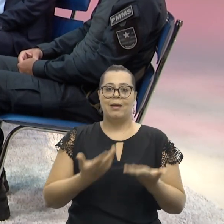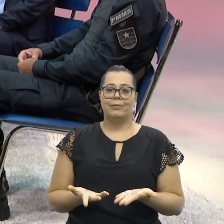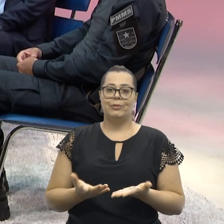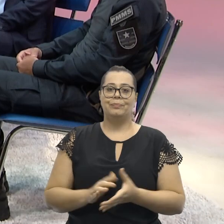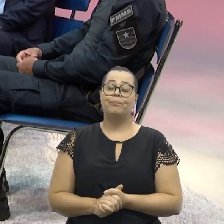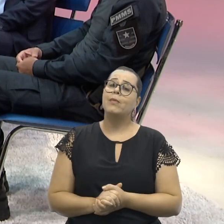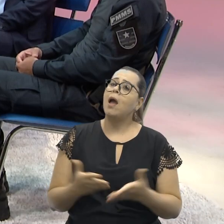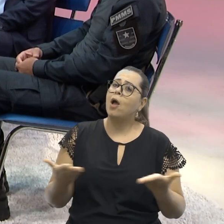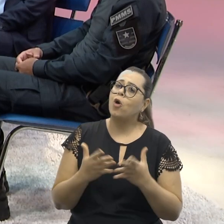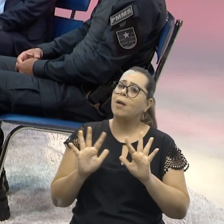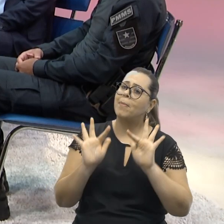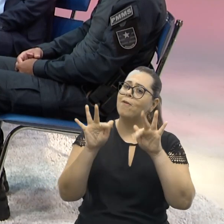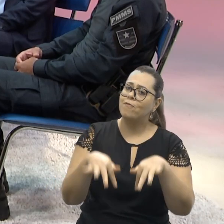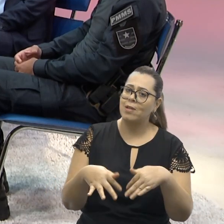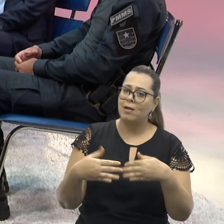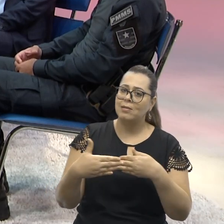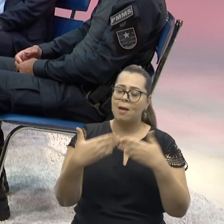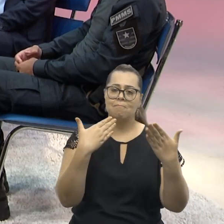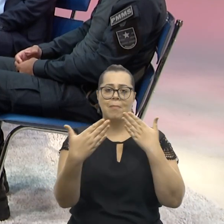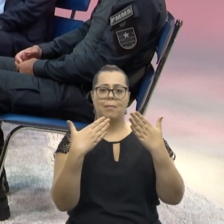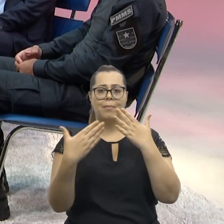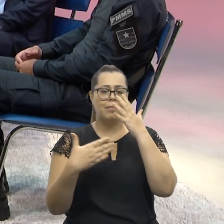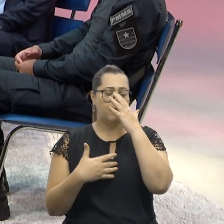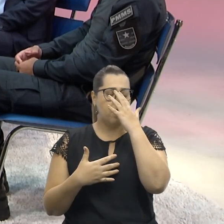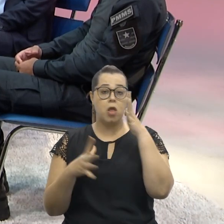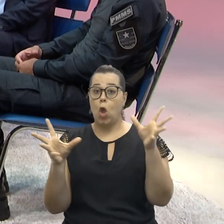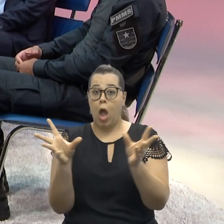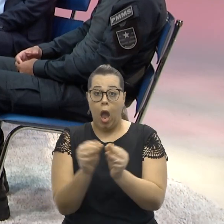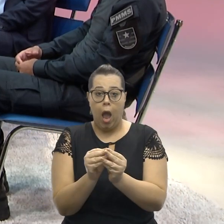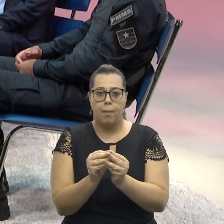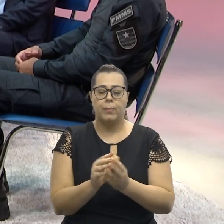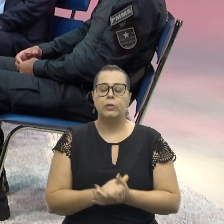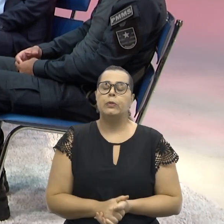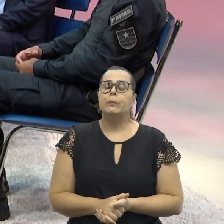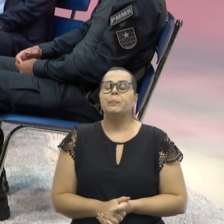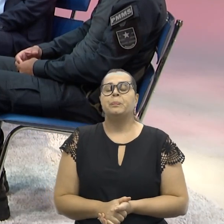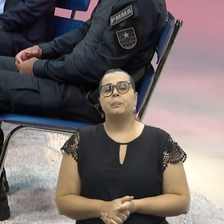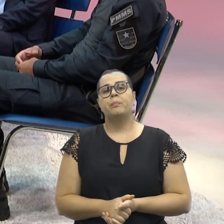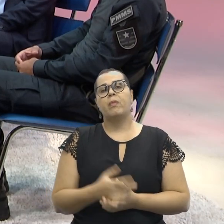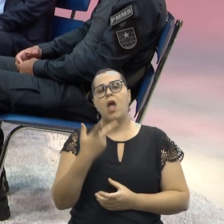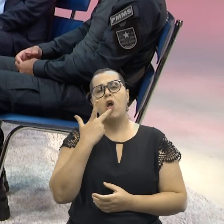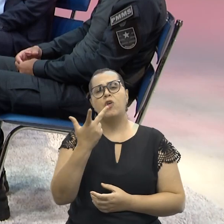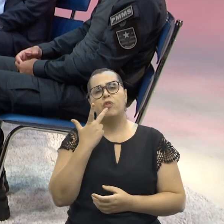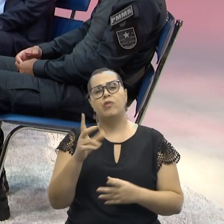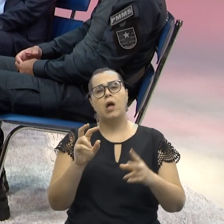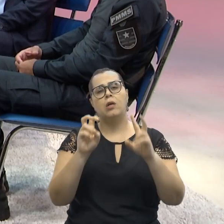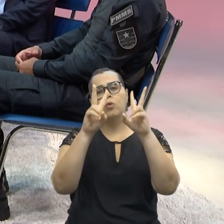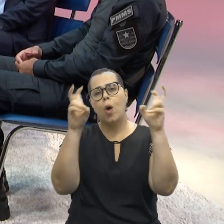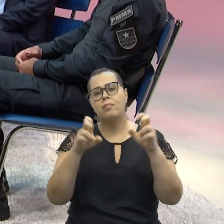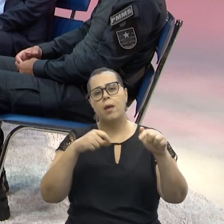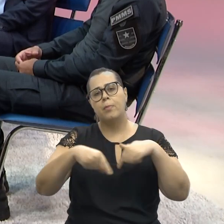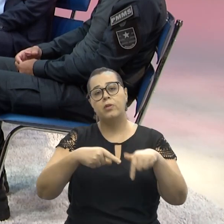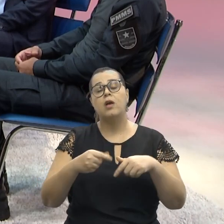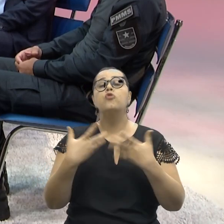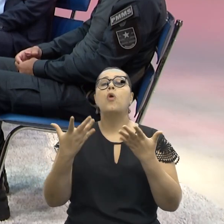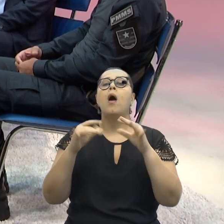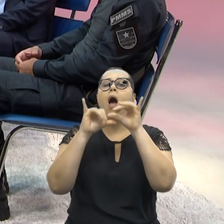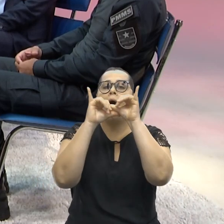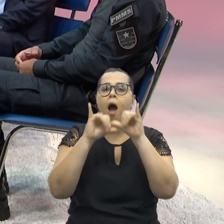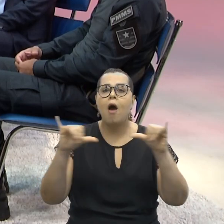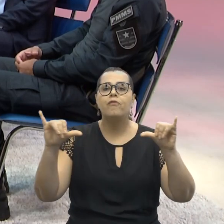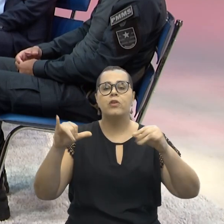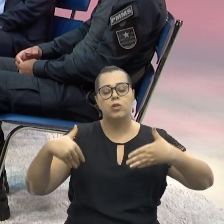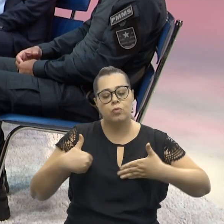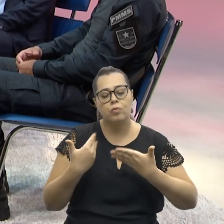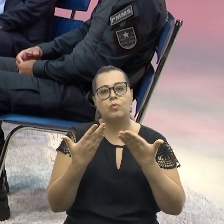dessa responsabilidade. E agora, para a gente finalizar aqui o nosso bate-papo, que é bem curtinho e rapidinho aqui, falando sobre o trânsito, que